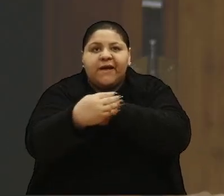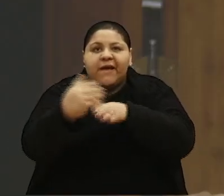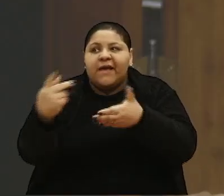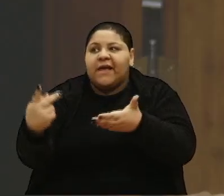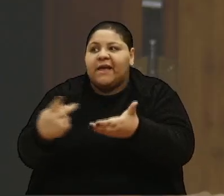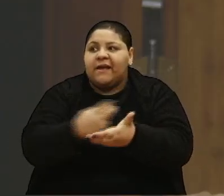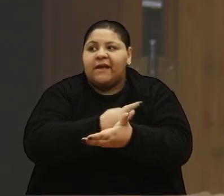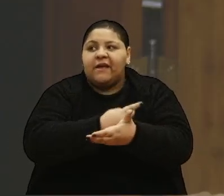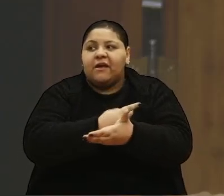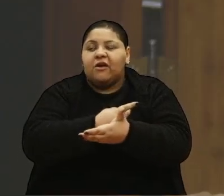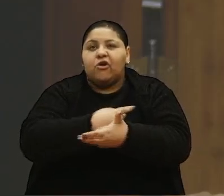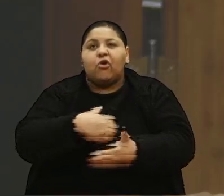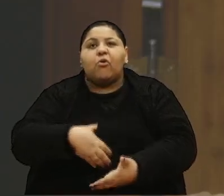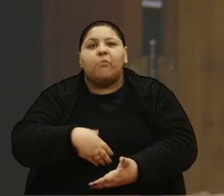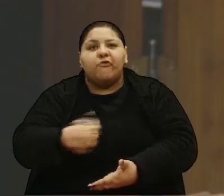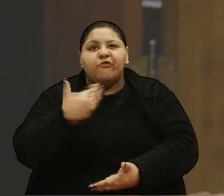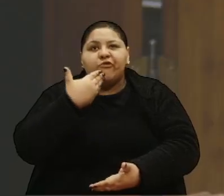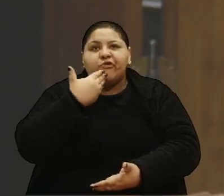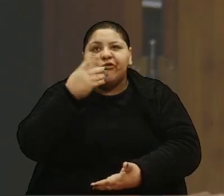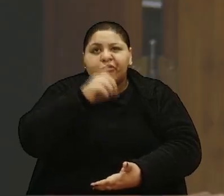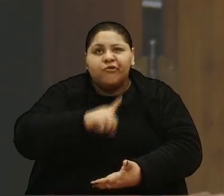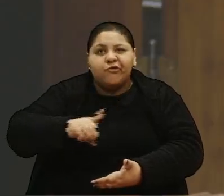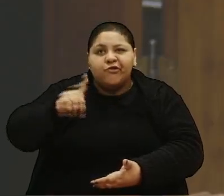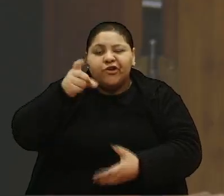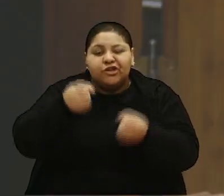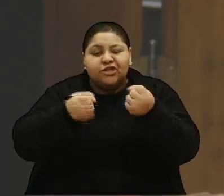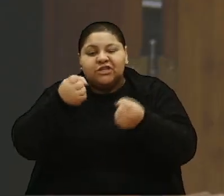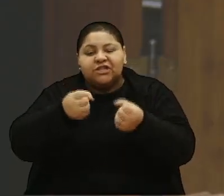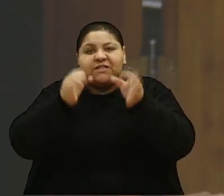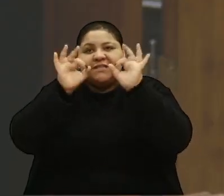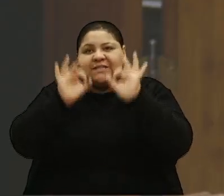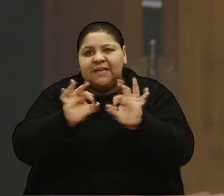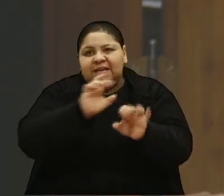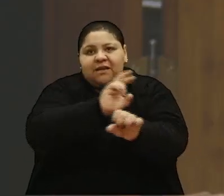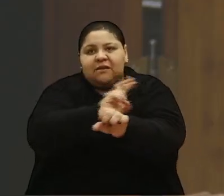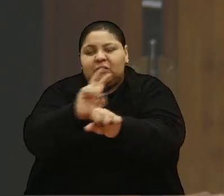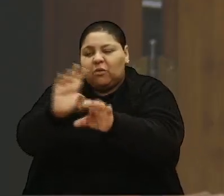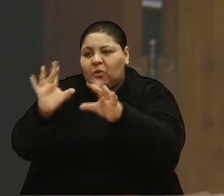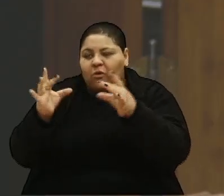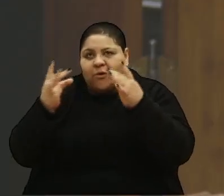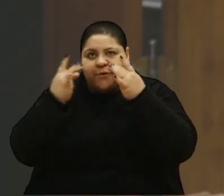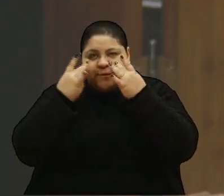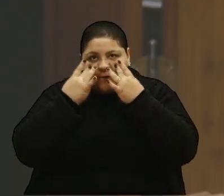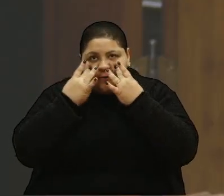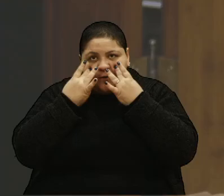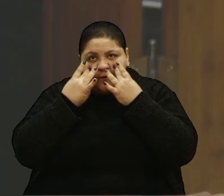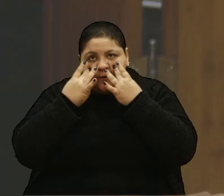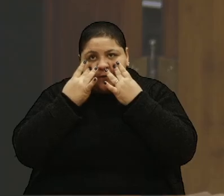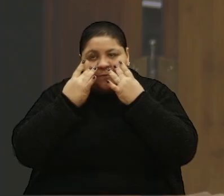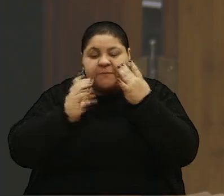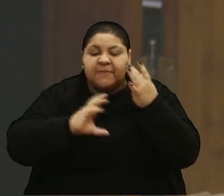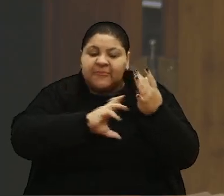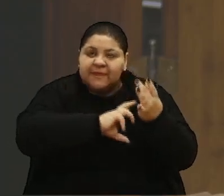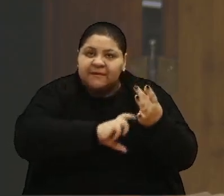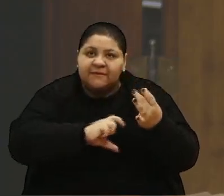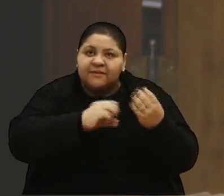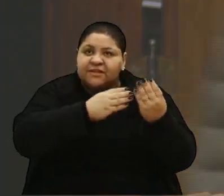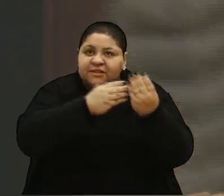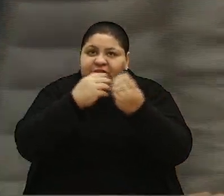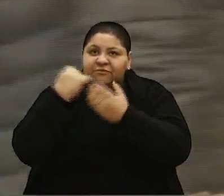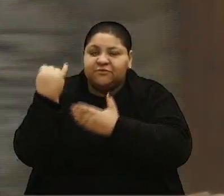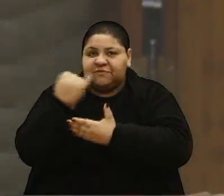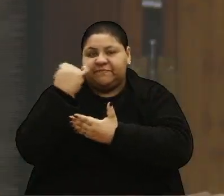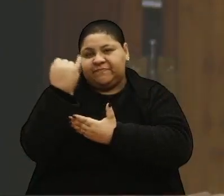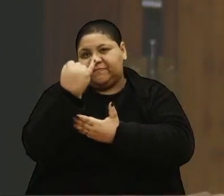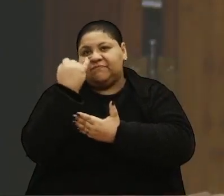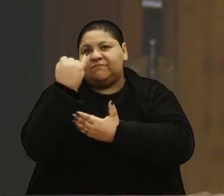Como filha, pedindo ao pai que dirija com cuidado, com atenção, que o ama e que ele é muito